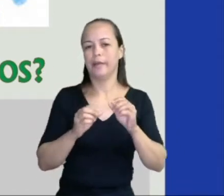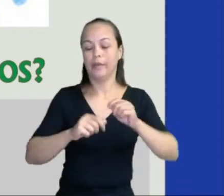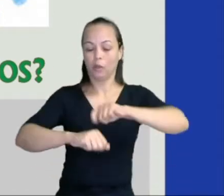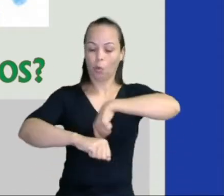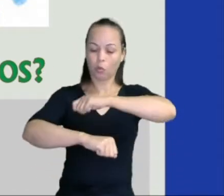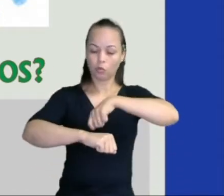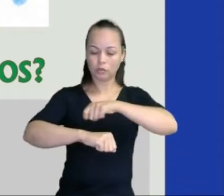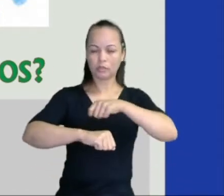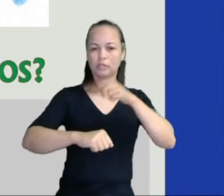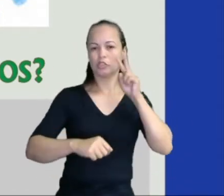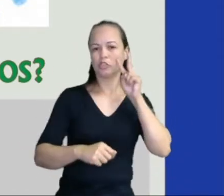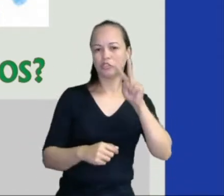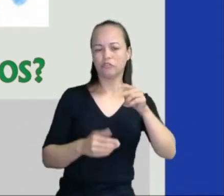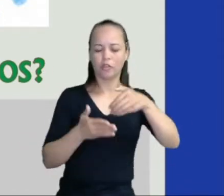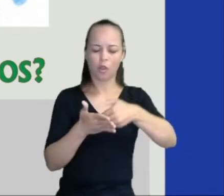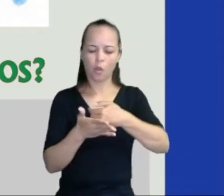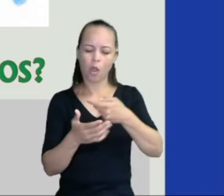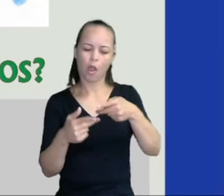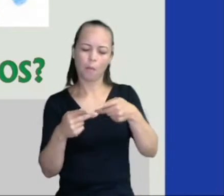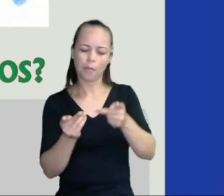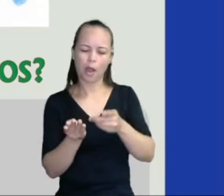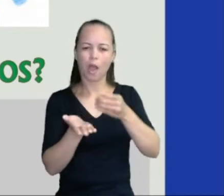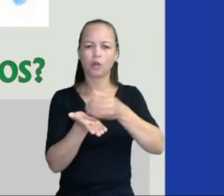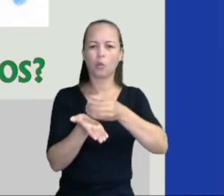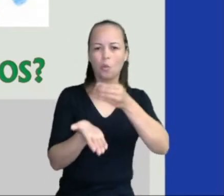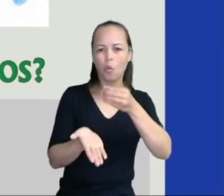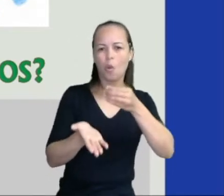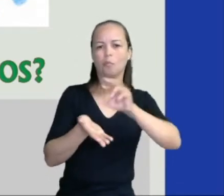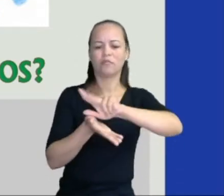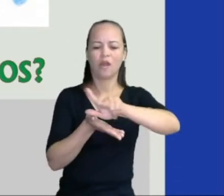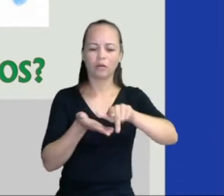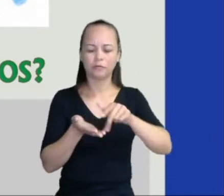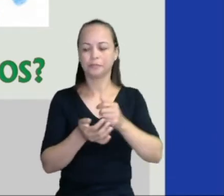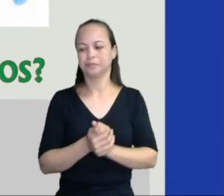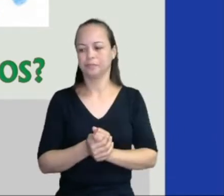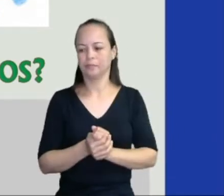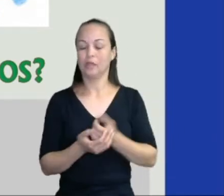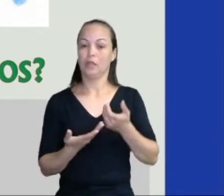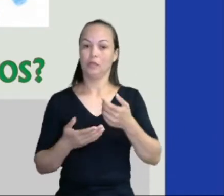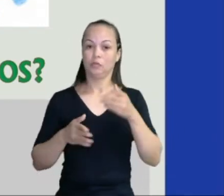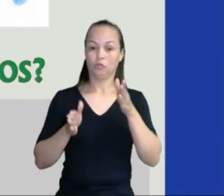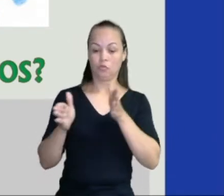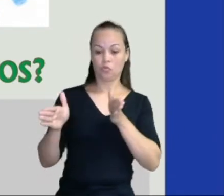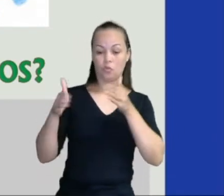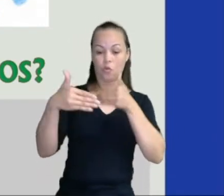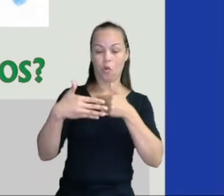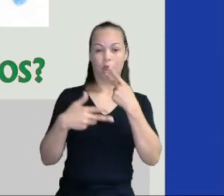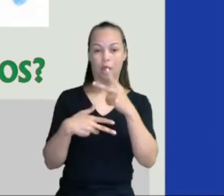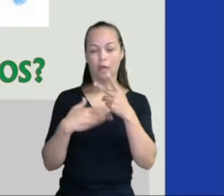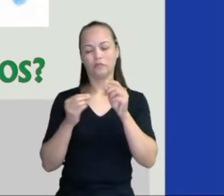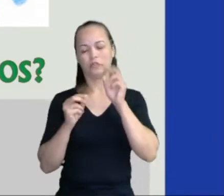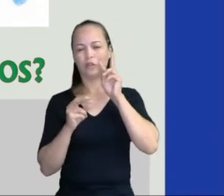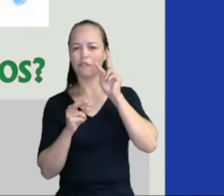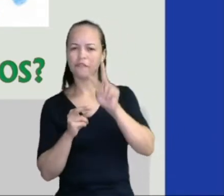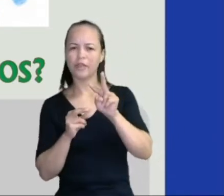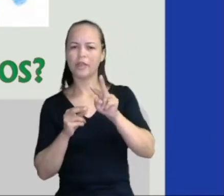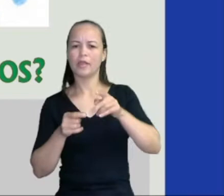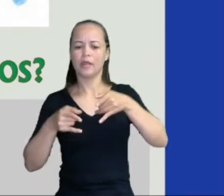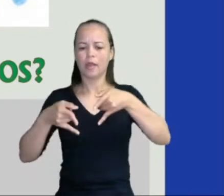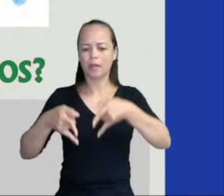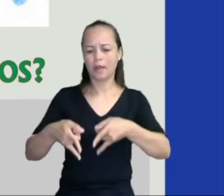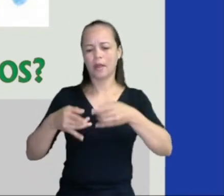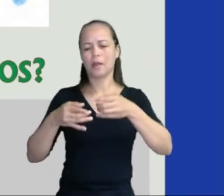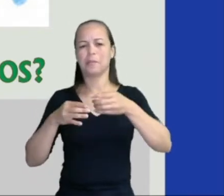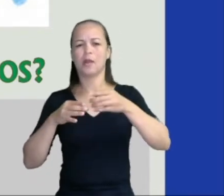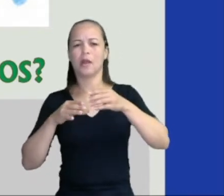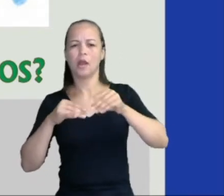garrafa, ok? Então, no seu quarto você vê brinquedo, você vê roupa, lençol, cortina. Tem vários tipos de material e cada